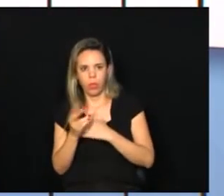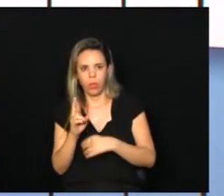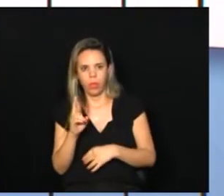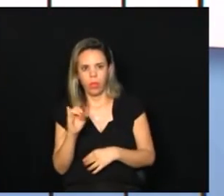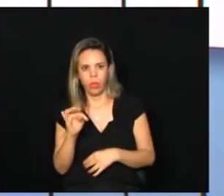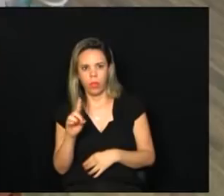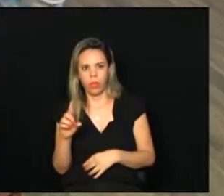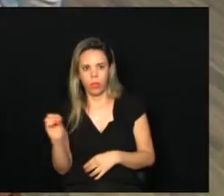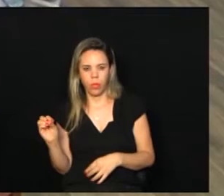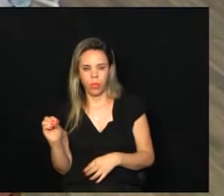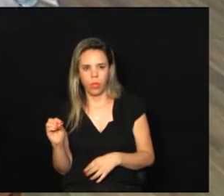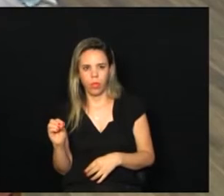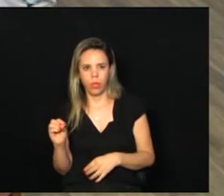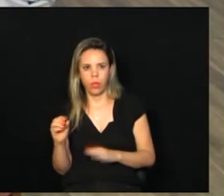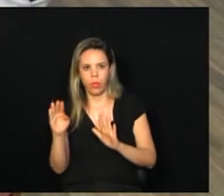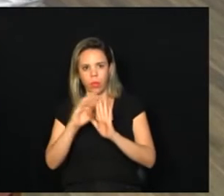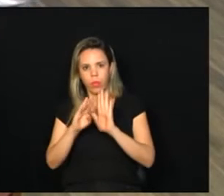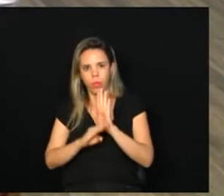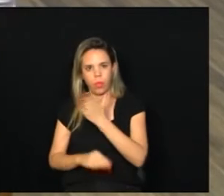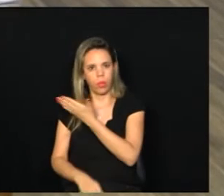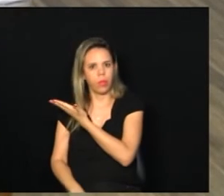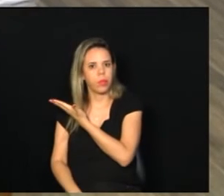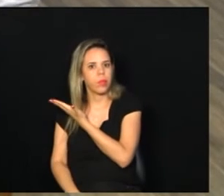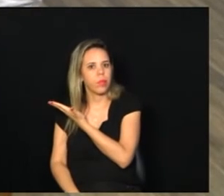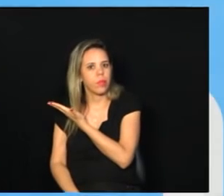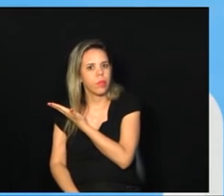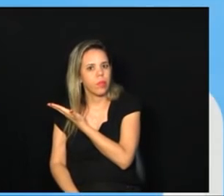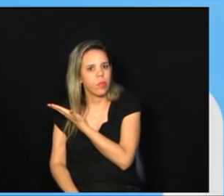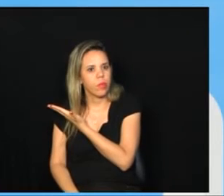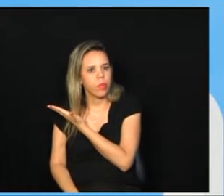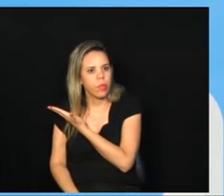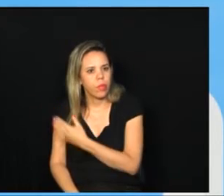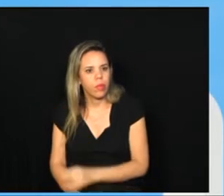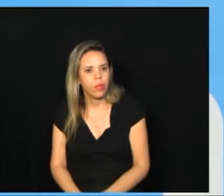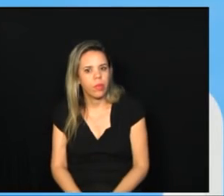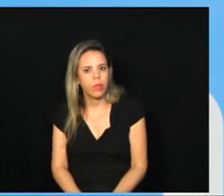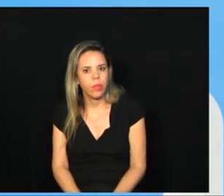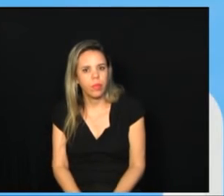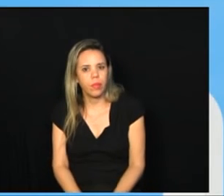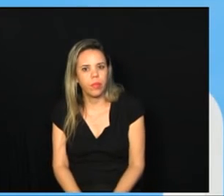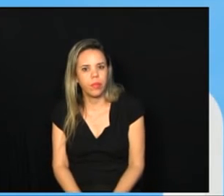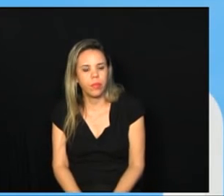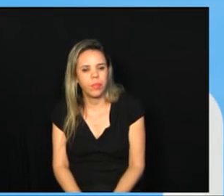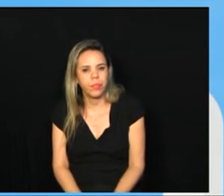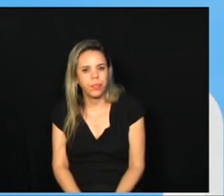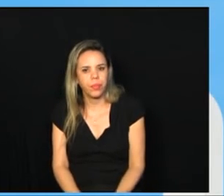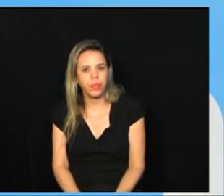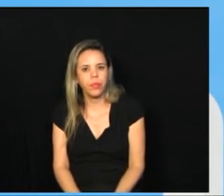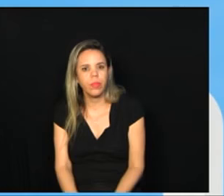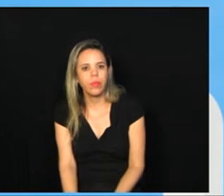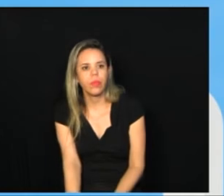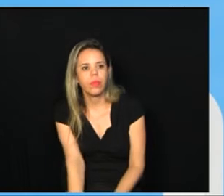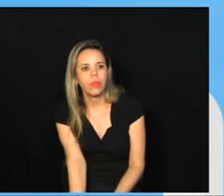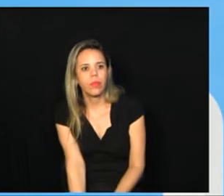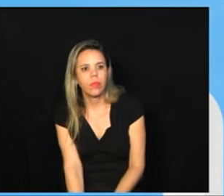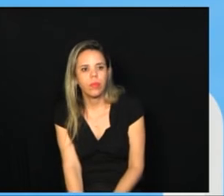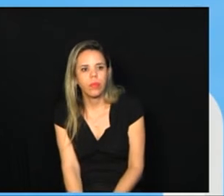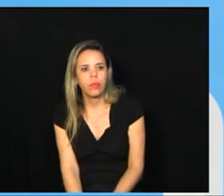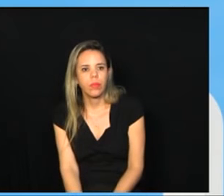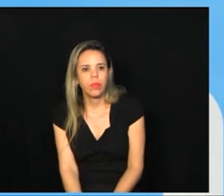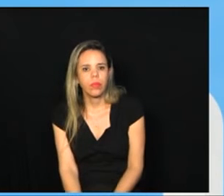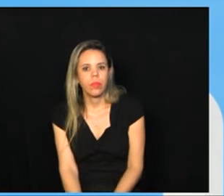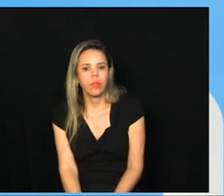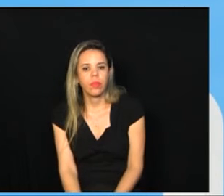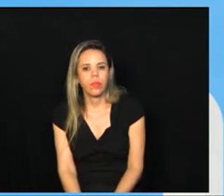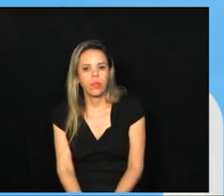Rialto, Vila São José, Chácara Árvore Grande, Vila Constantino, Vila Belmiro, Vila Helena, Vila